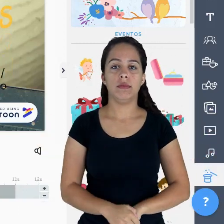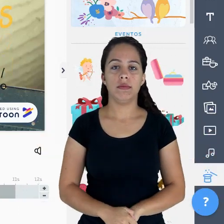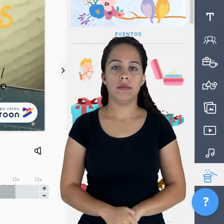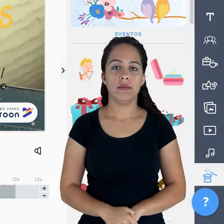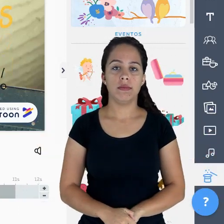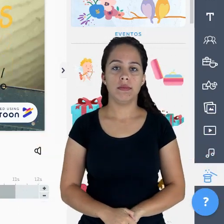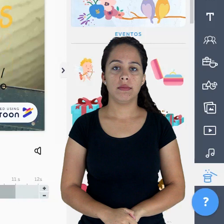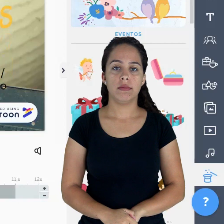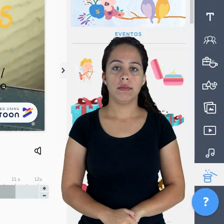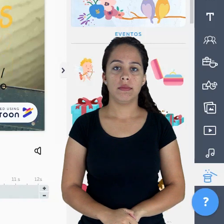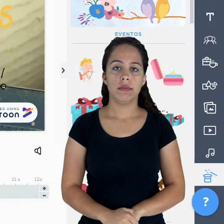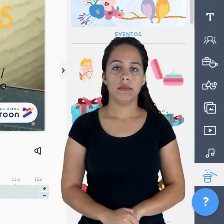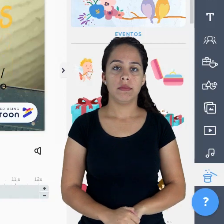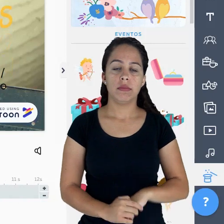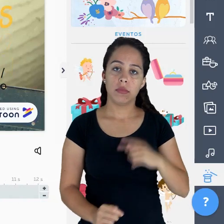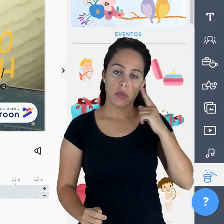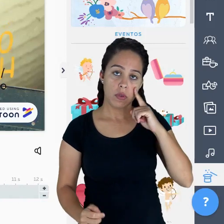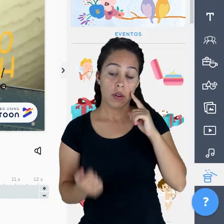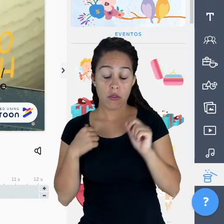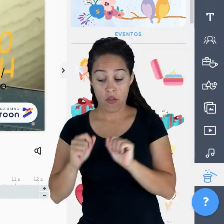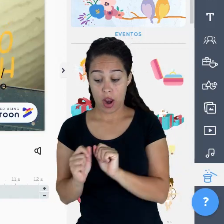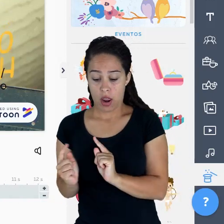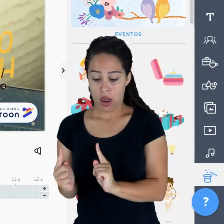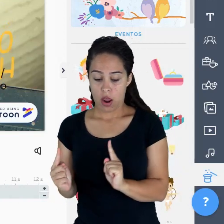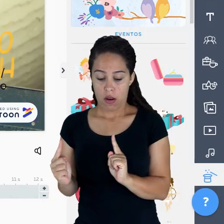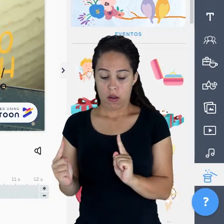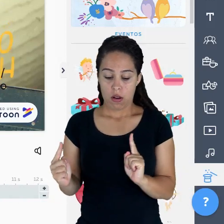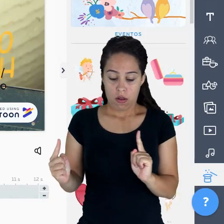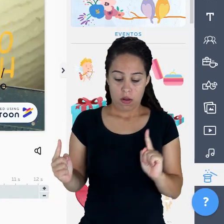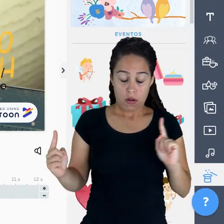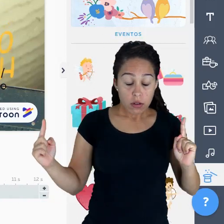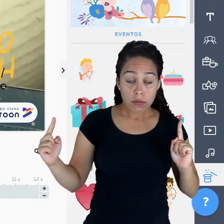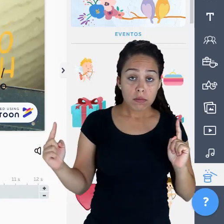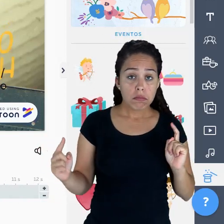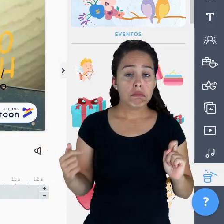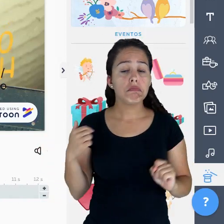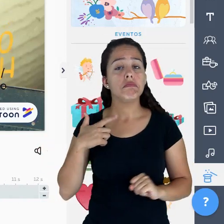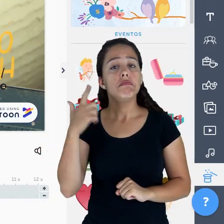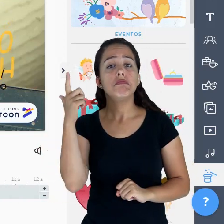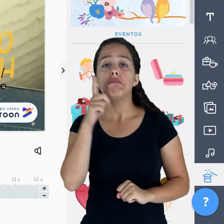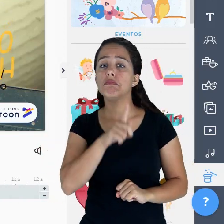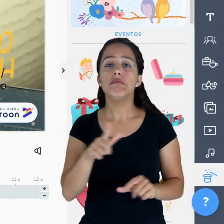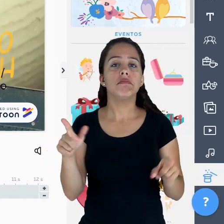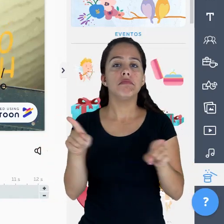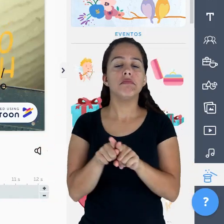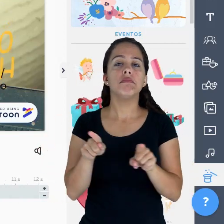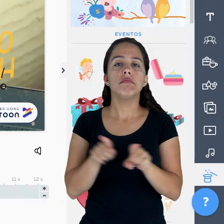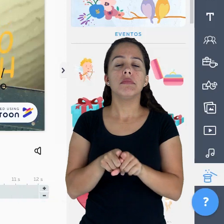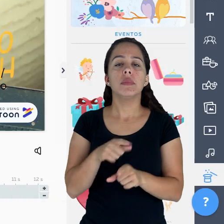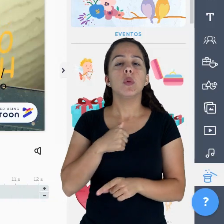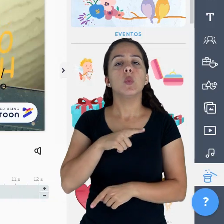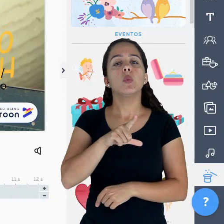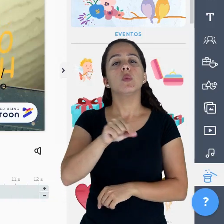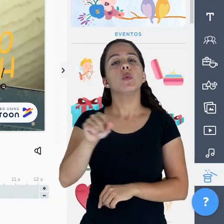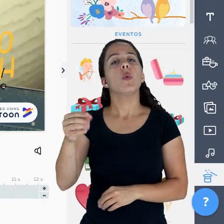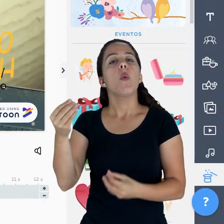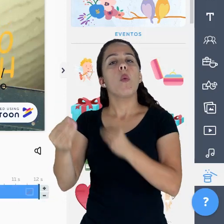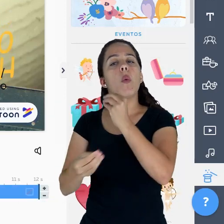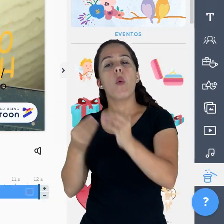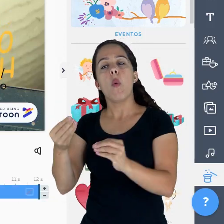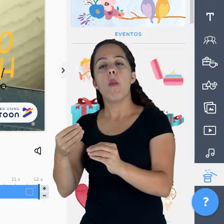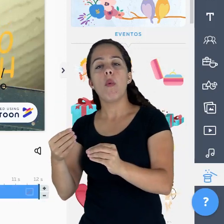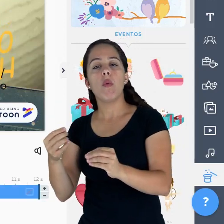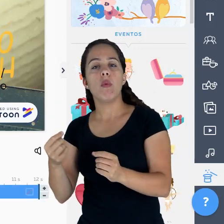segundos ó aumentando aqui e eu consigo definir a entrada de